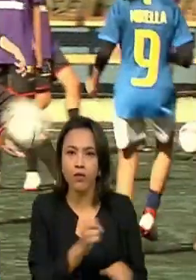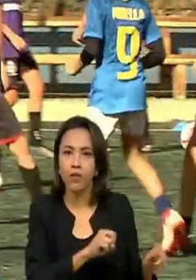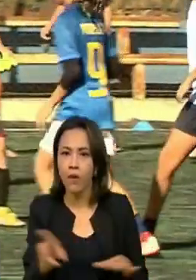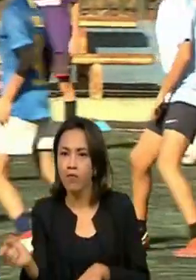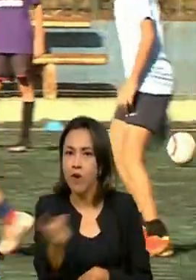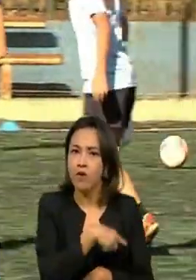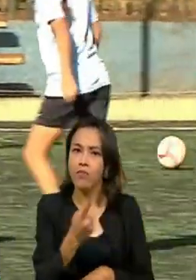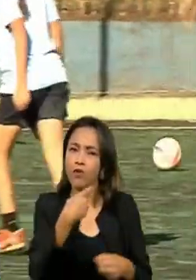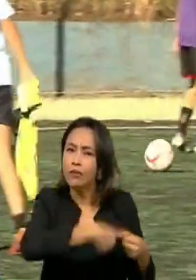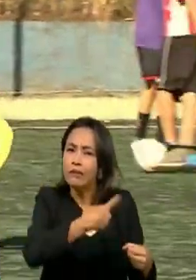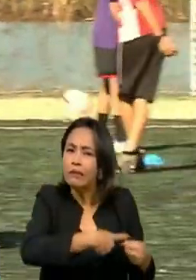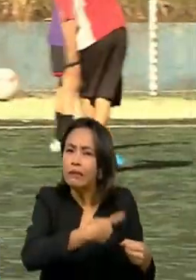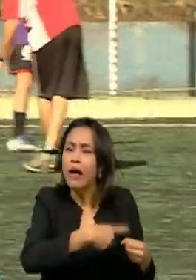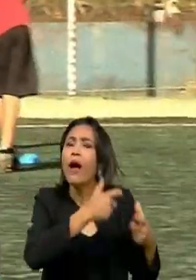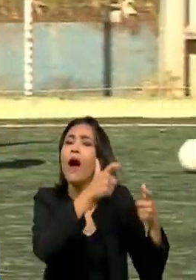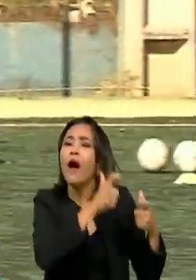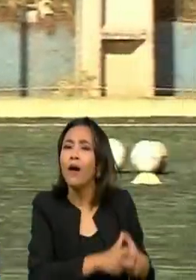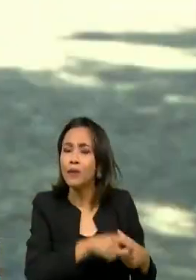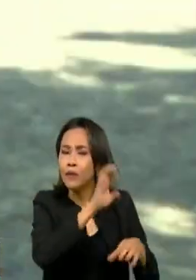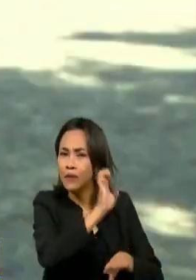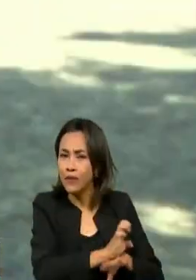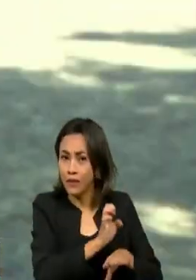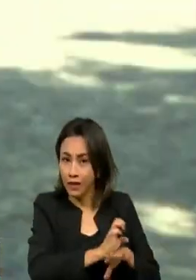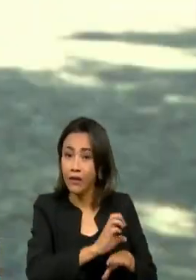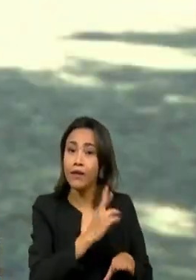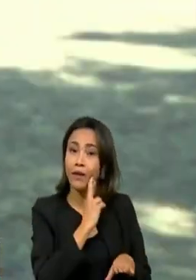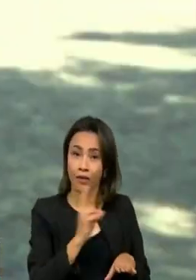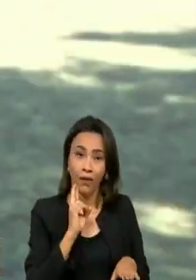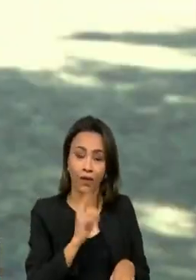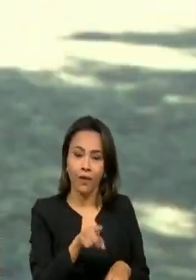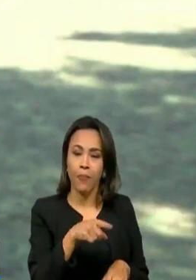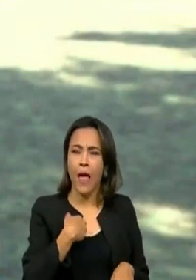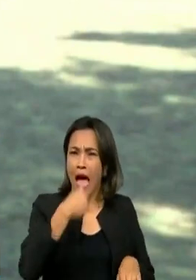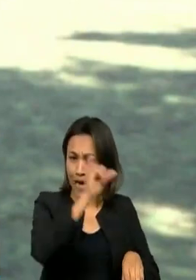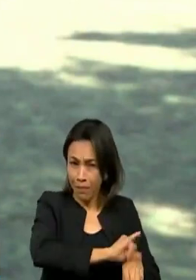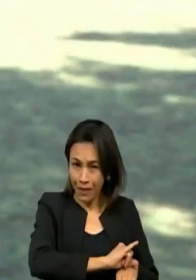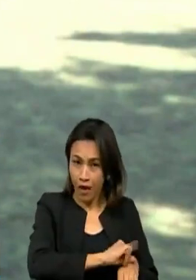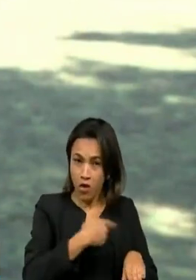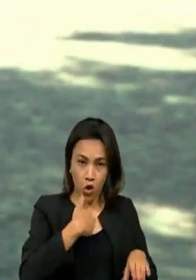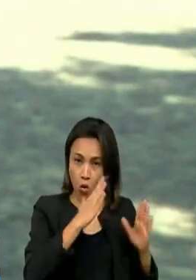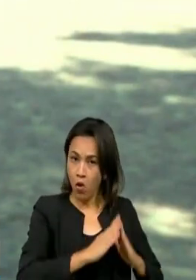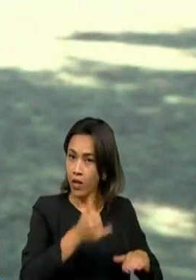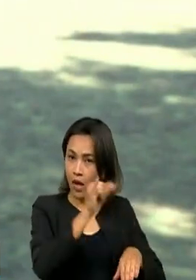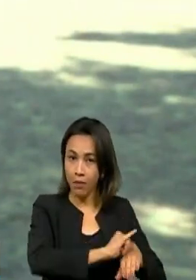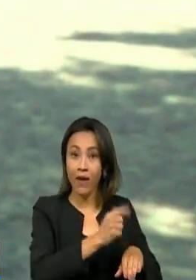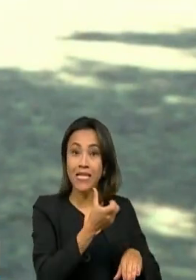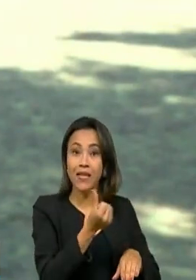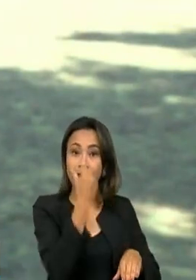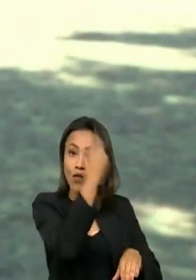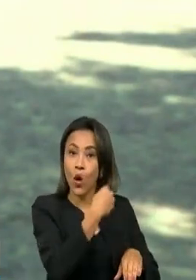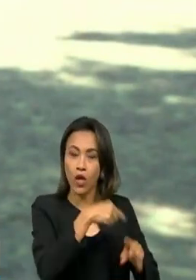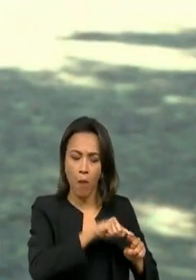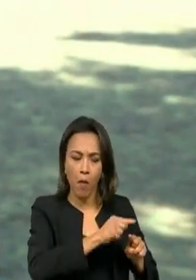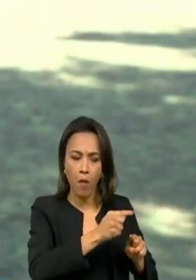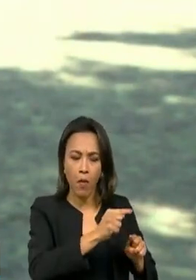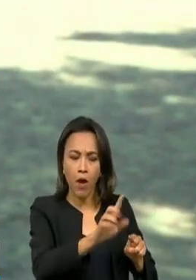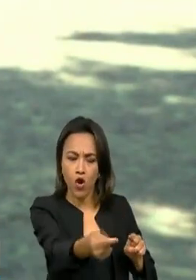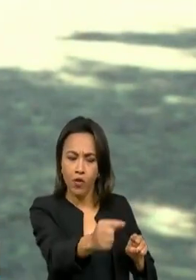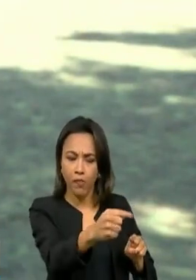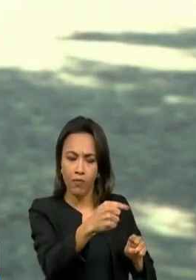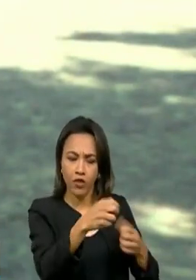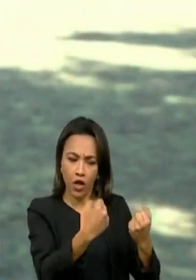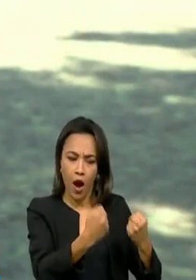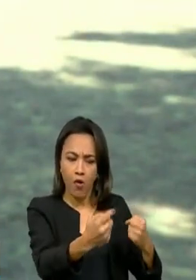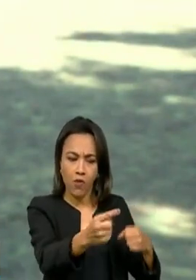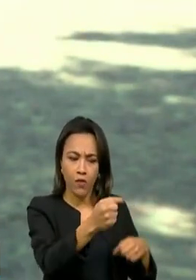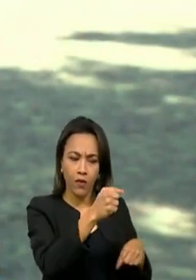de Ji-Paraná, no interior de Rondônia. E até a capital do meu estado, que eu não moro na capital, moro 6 horas, eu ia de carro, daí